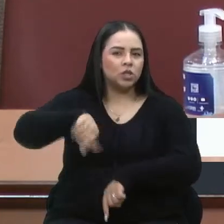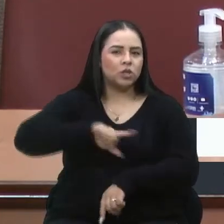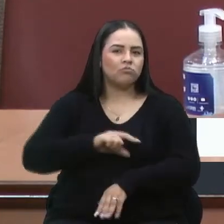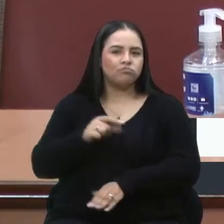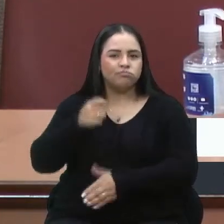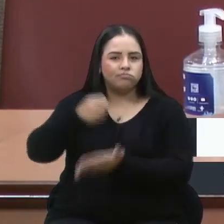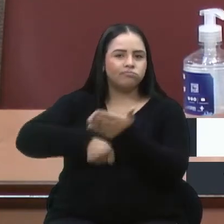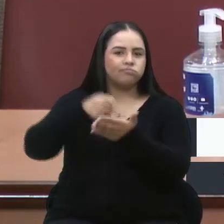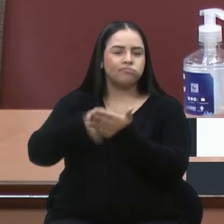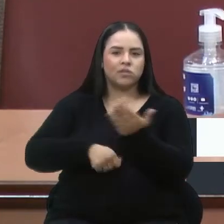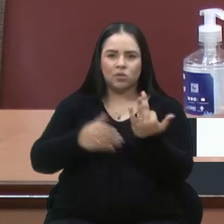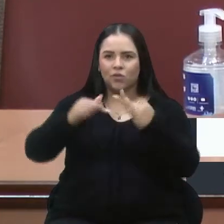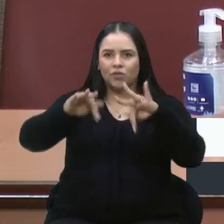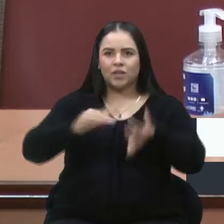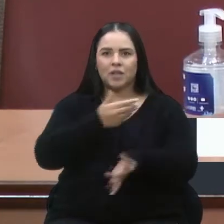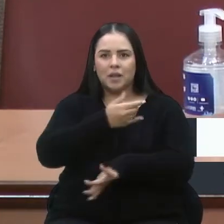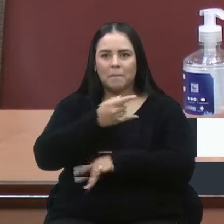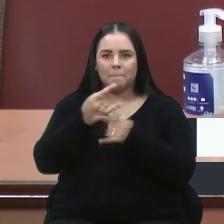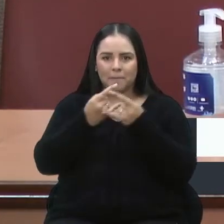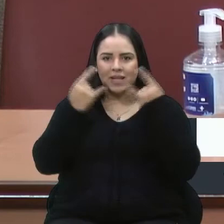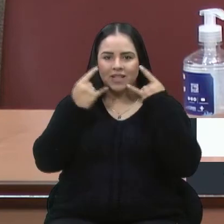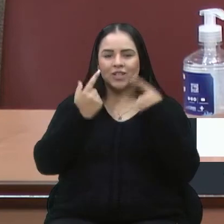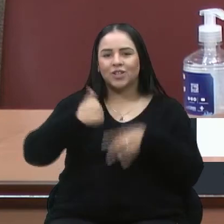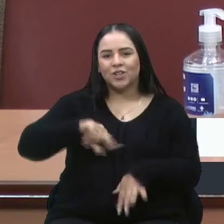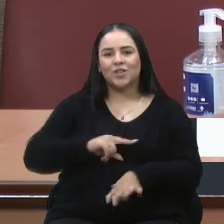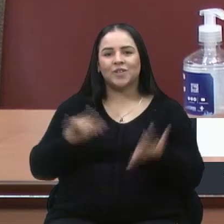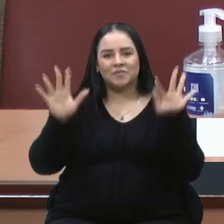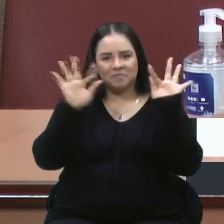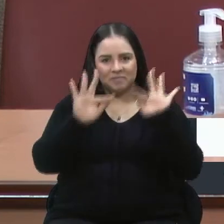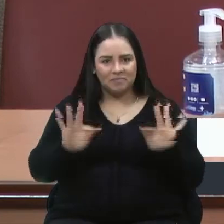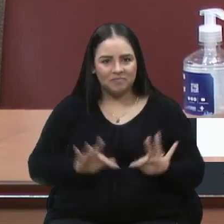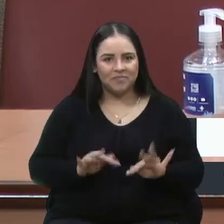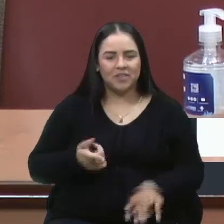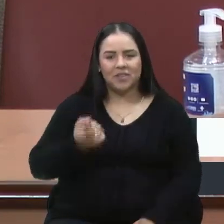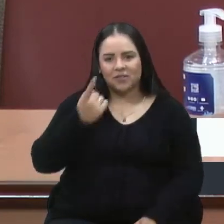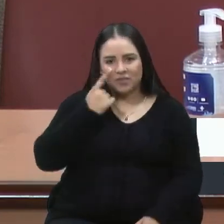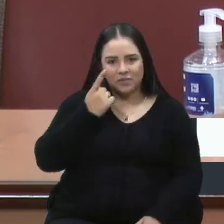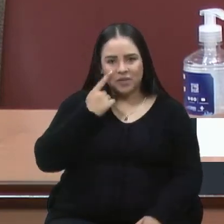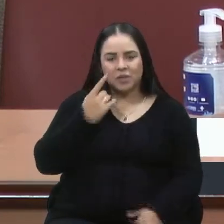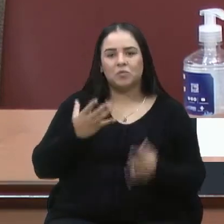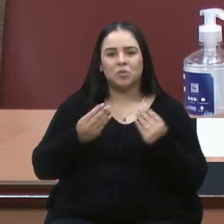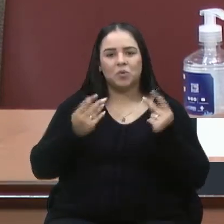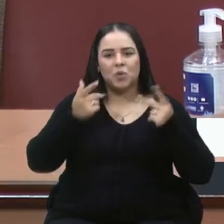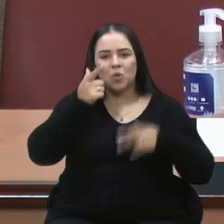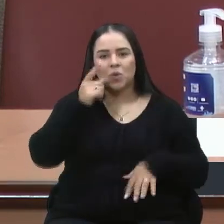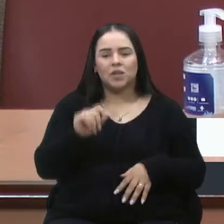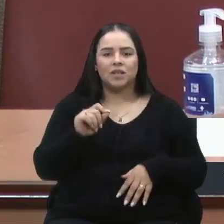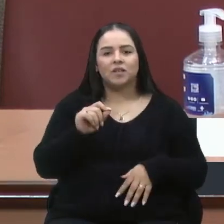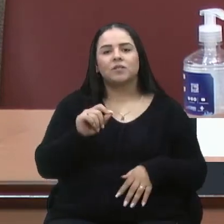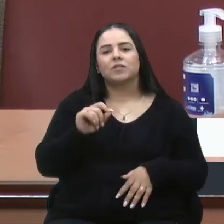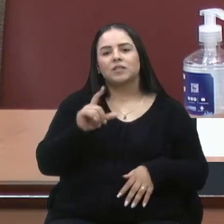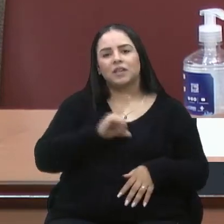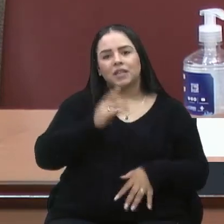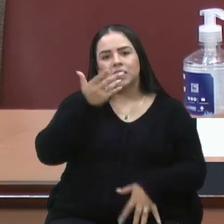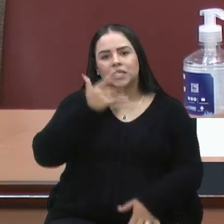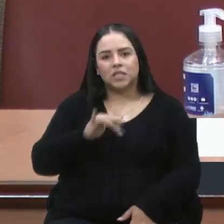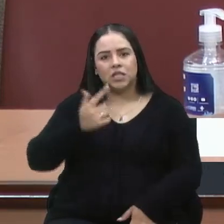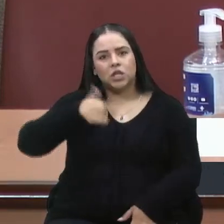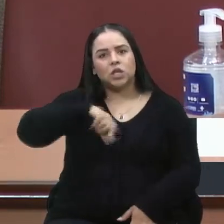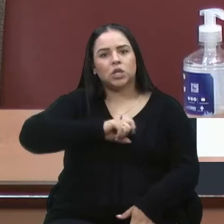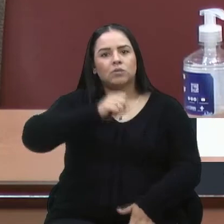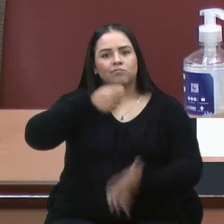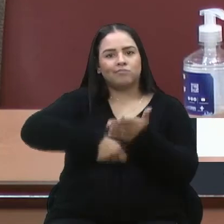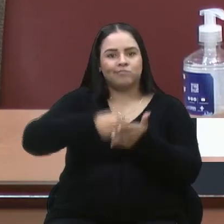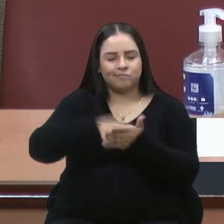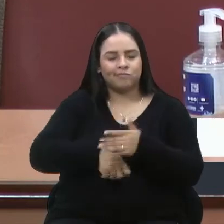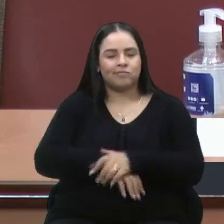pelo fim das máscaras né agora a gente fica feliz vendo que uma boa parte conseguiu as crianças ainda estamos na luta por esse motivo